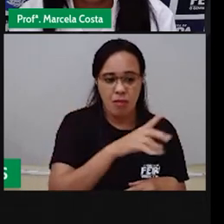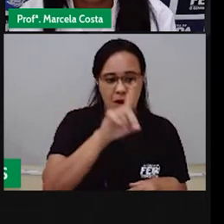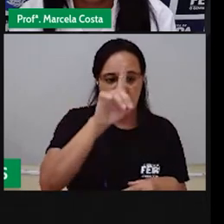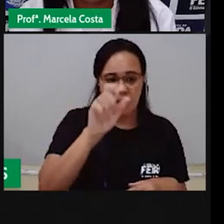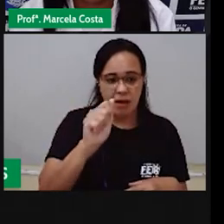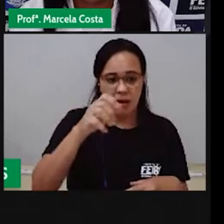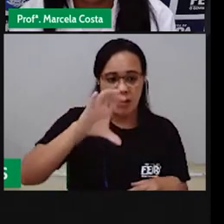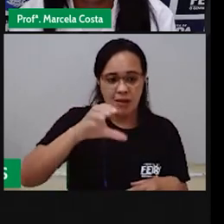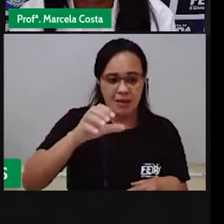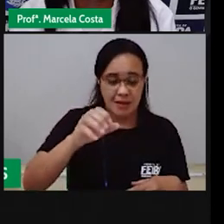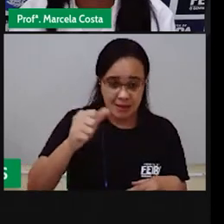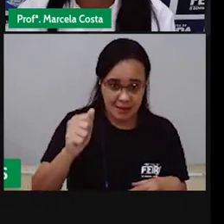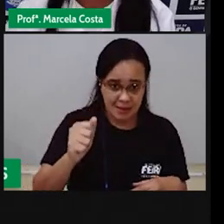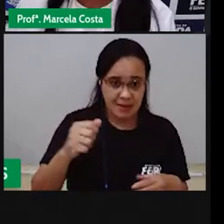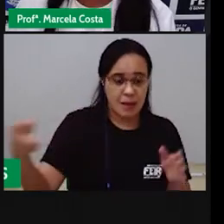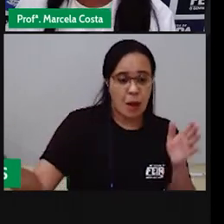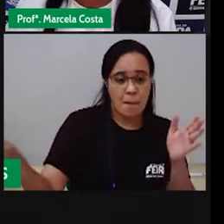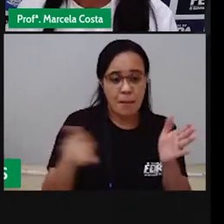Nordeste.